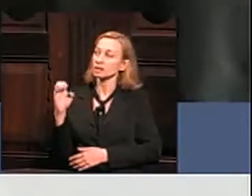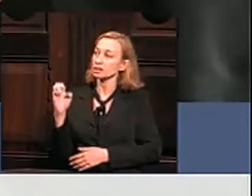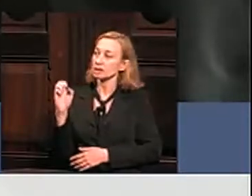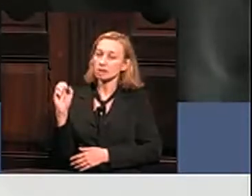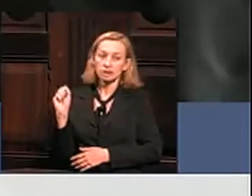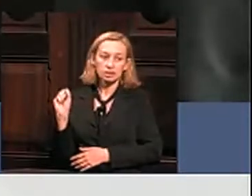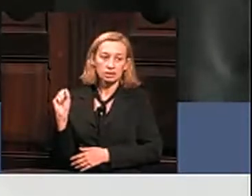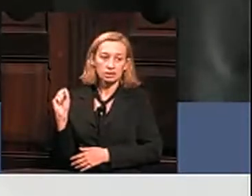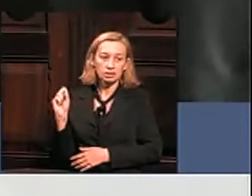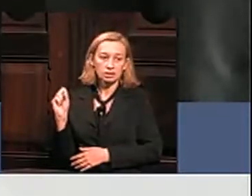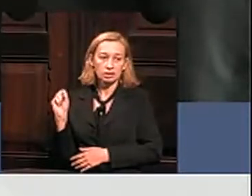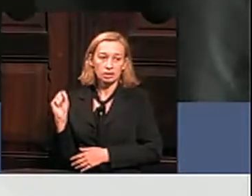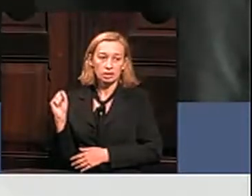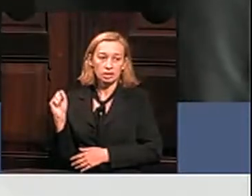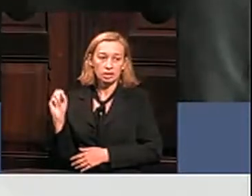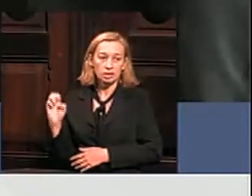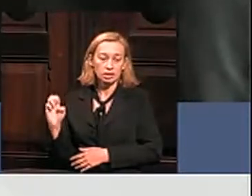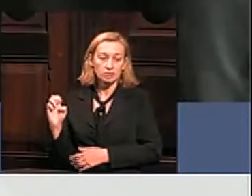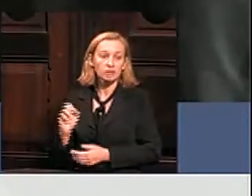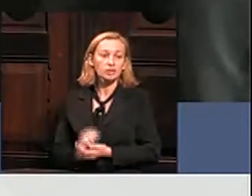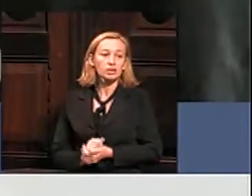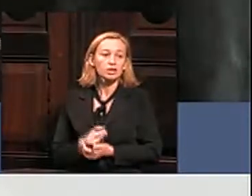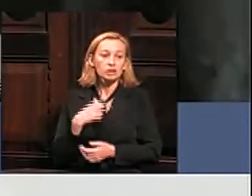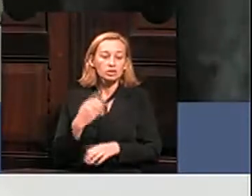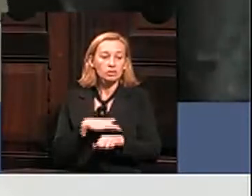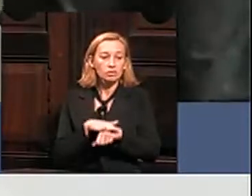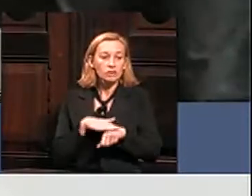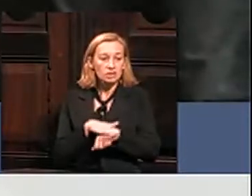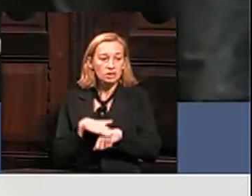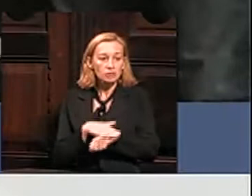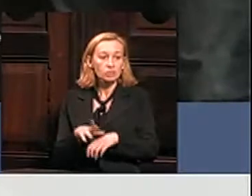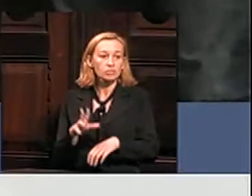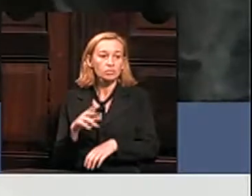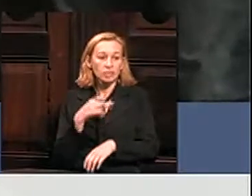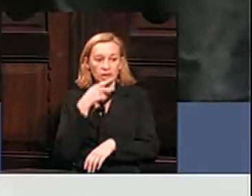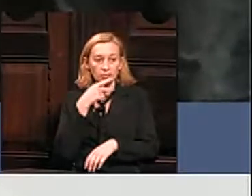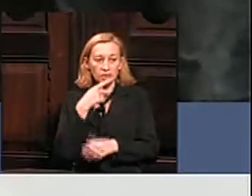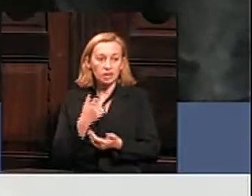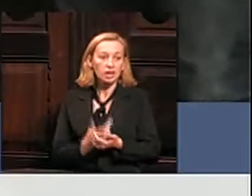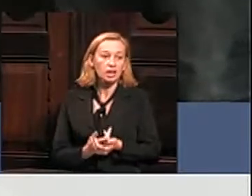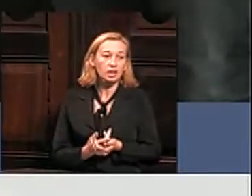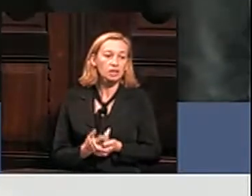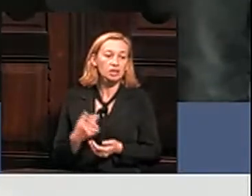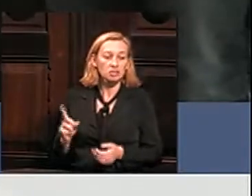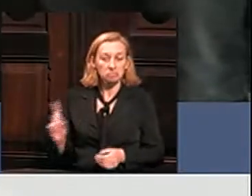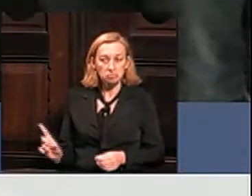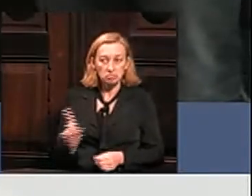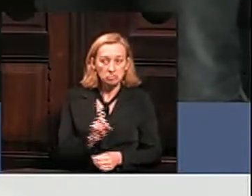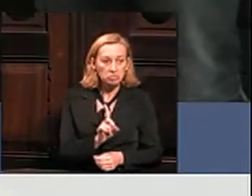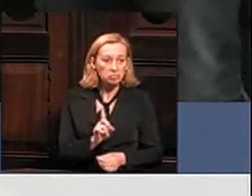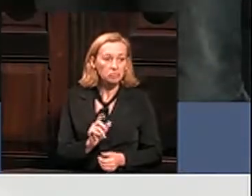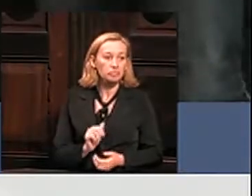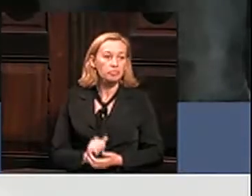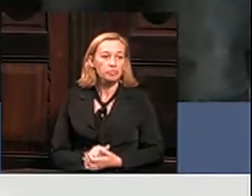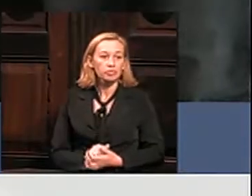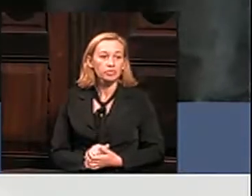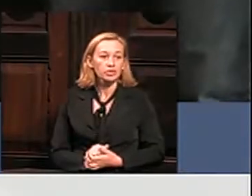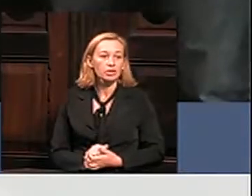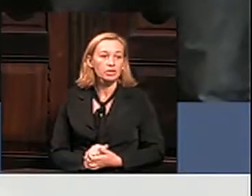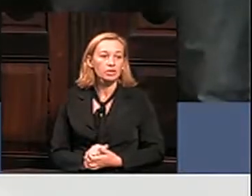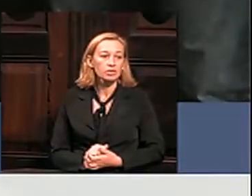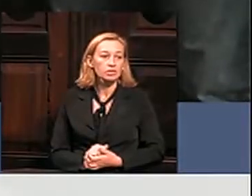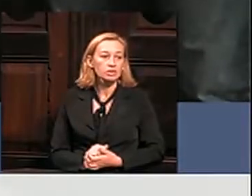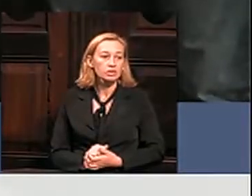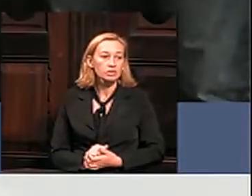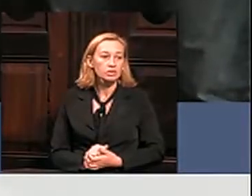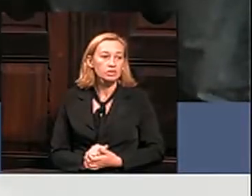travando conversações com um parlamentar que se manifestou aqui em relação